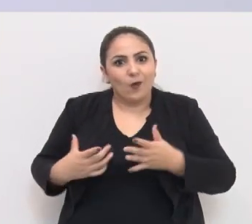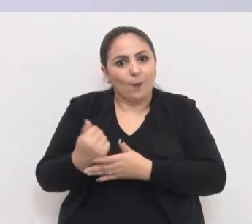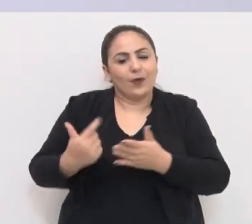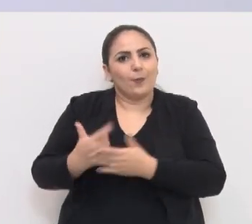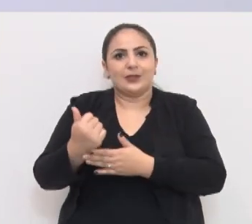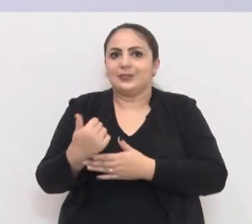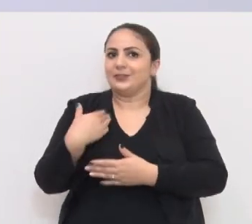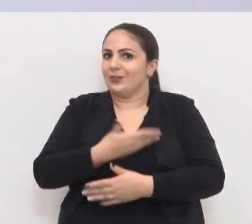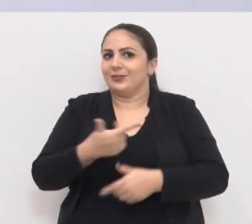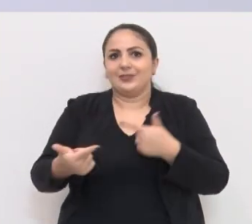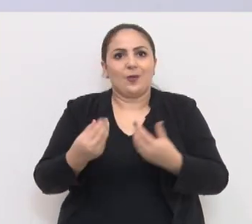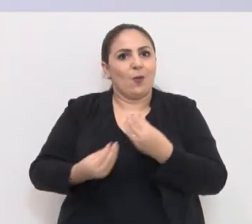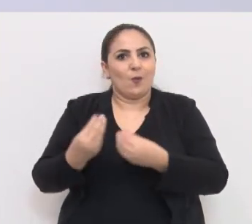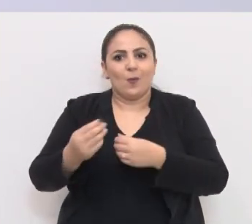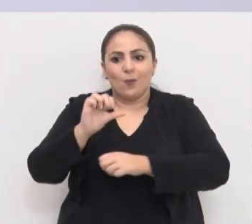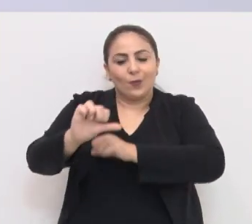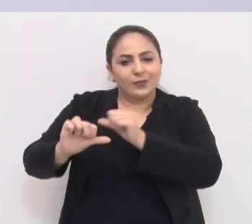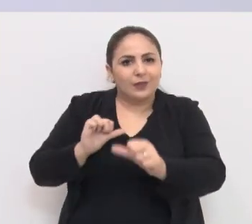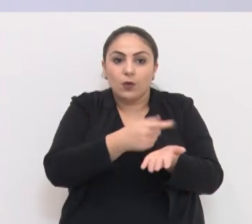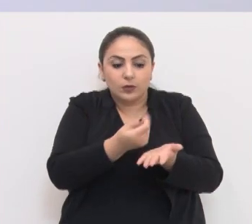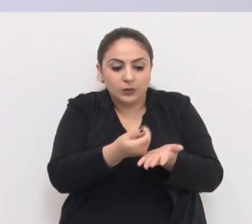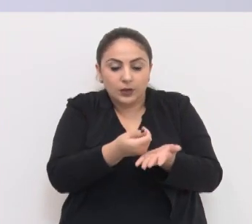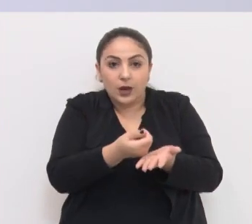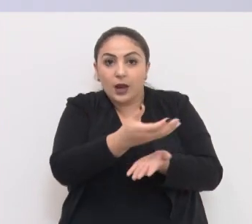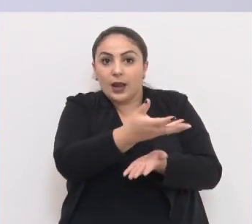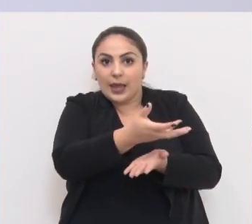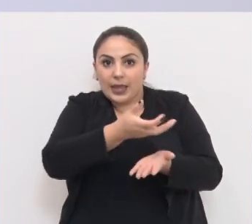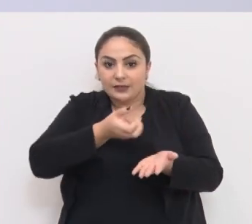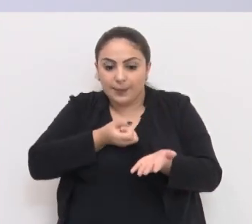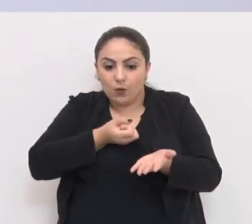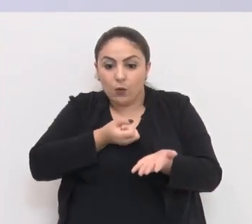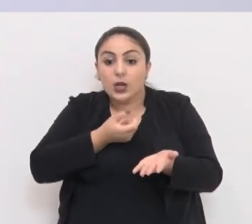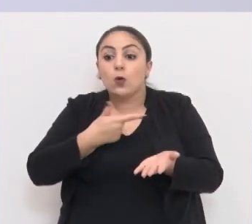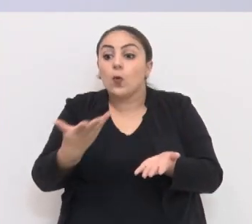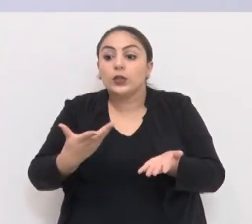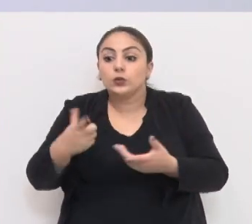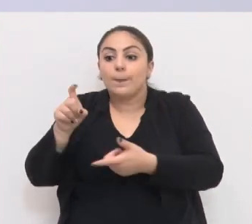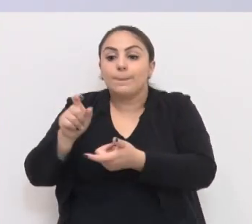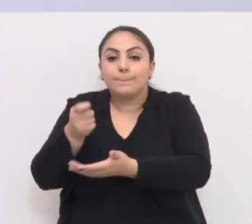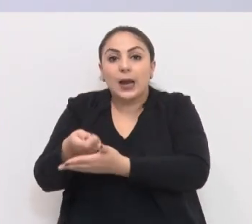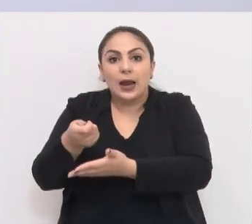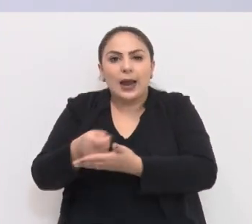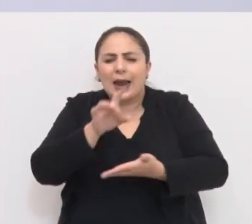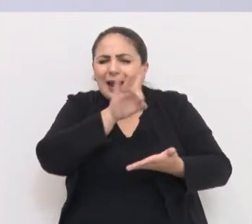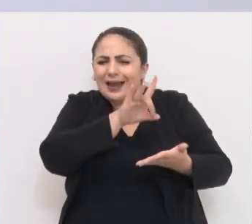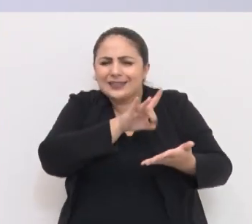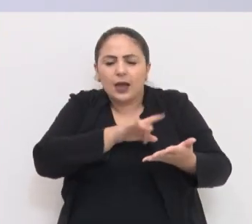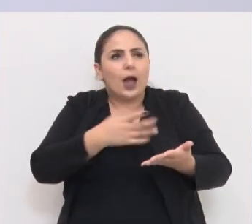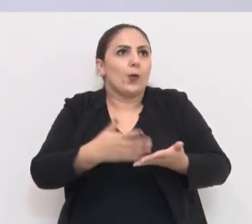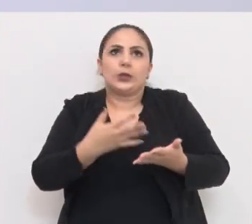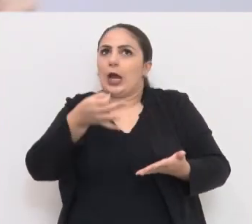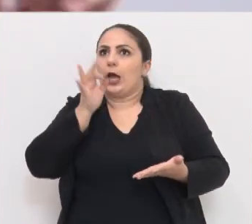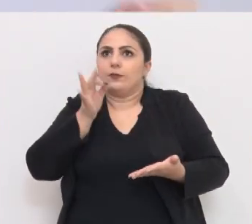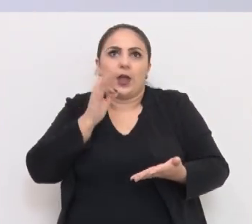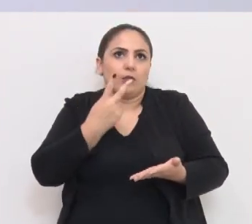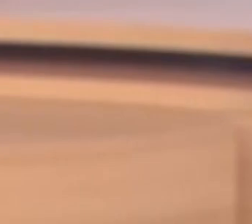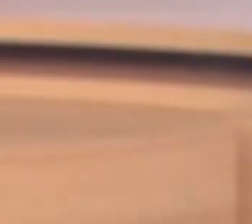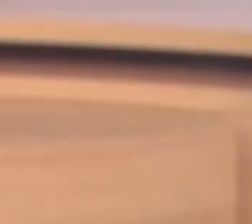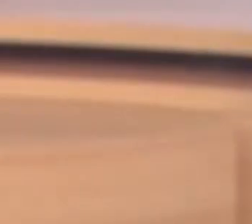100% aproveitável, porque a criança necessita do recreio, necessita desse tempo para a socialização dela e para o próprio